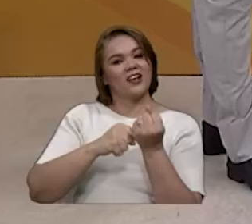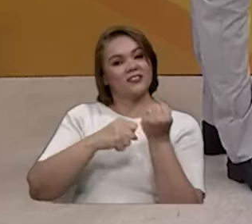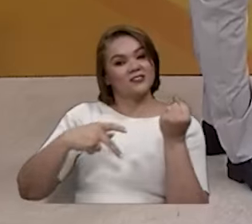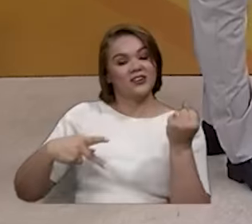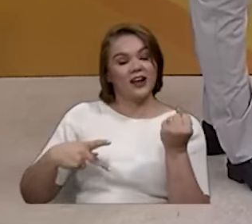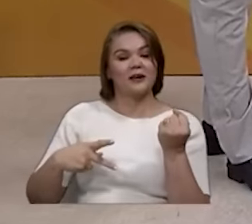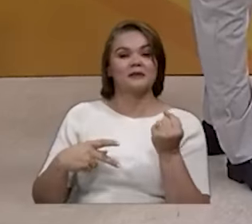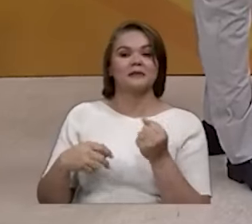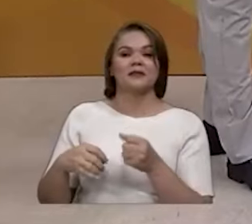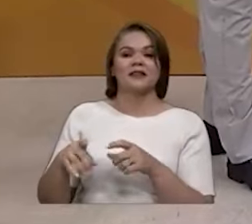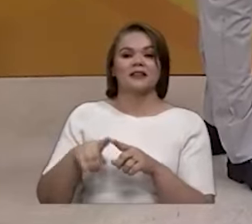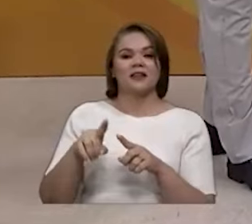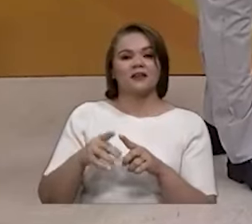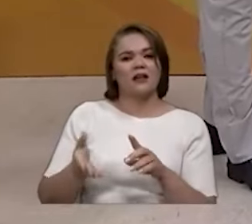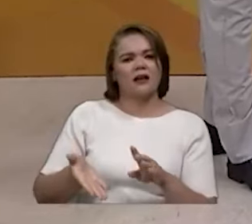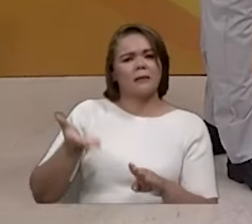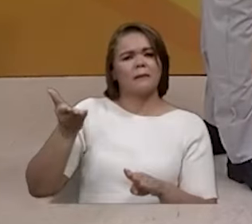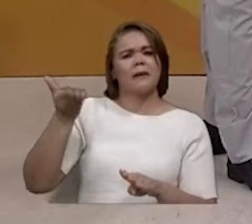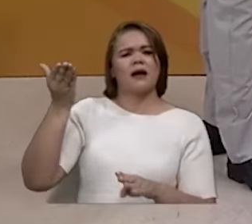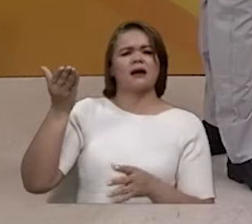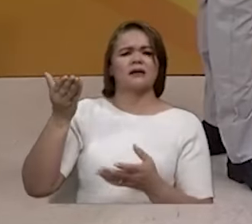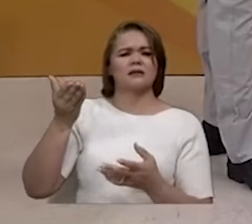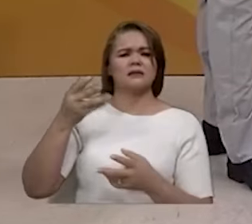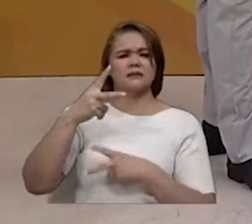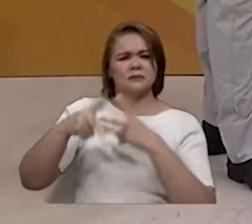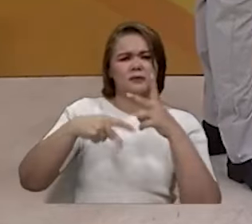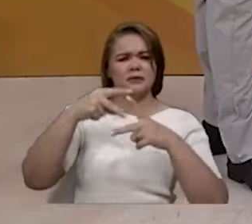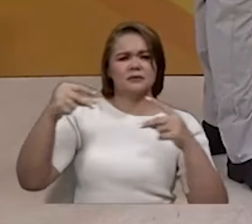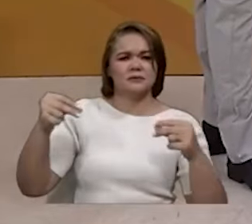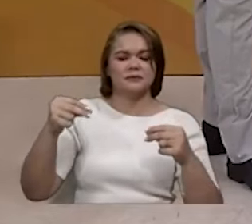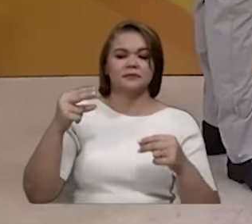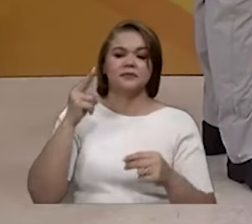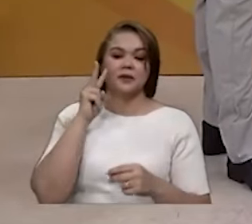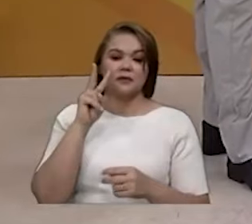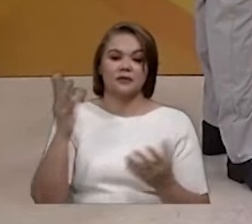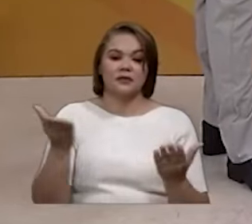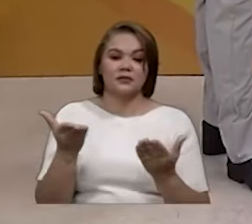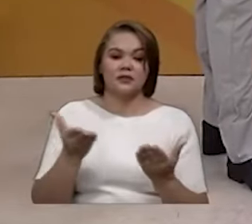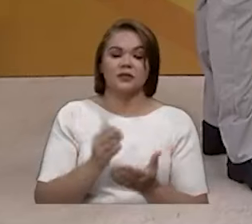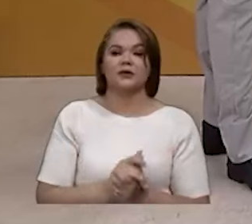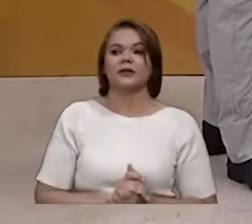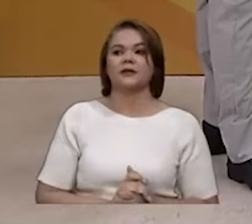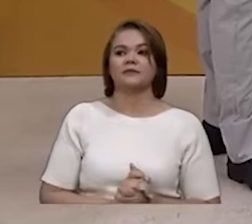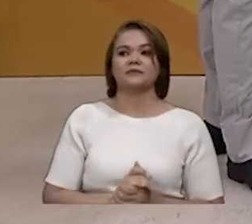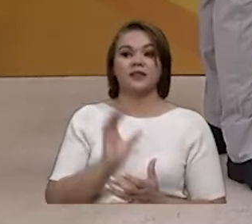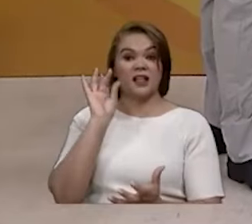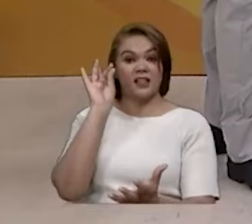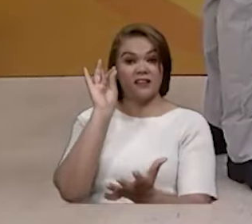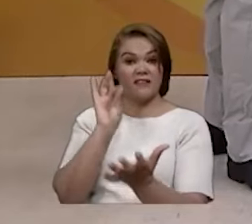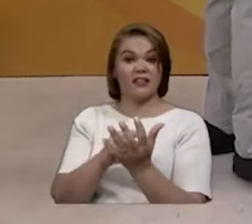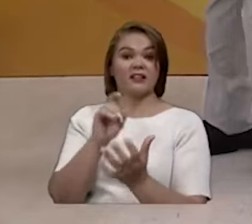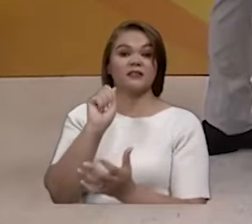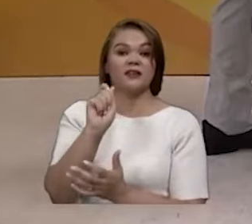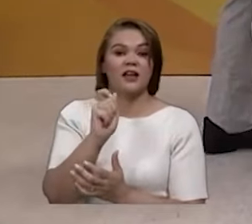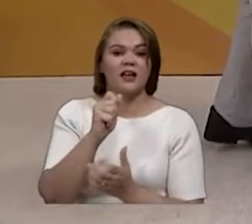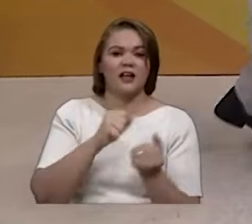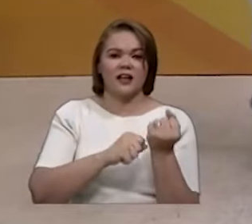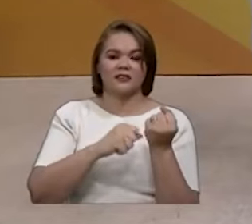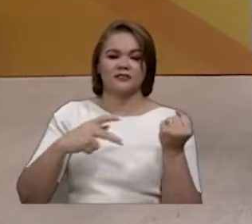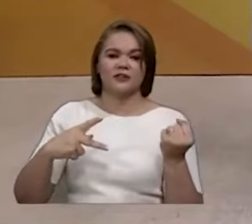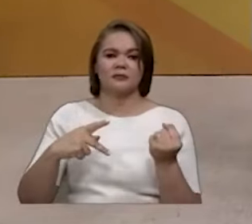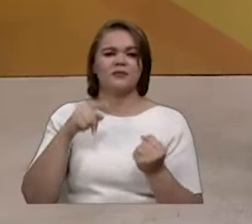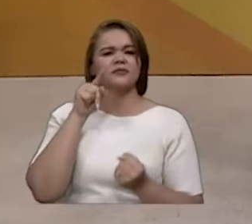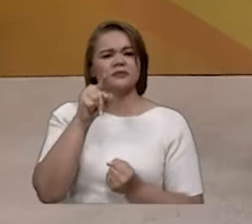sabe o quê? Aumentar essa premiação, né, Júnior? Olha aqui no nosso telão. Black Friday de verdade é no Cajucap. É aqui.